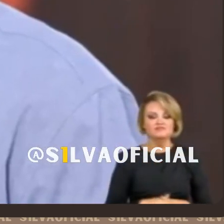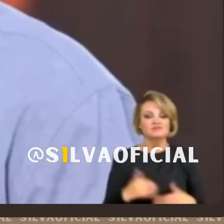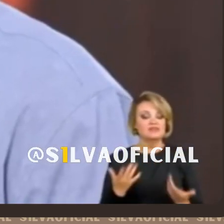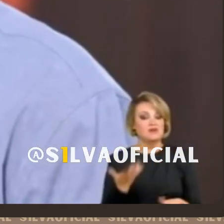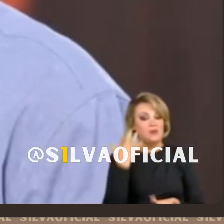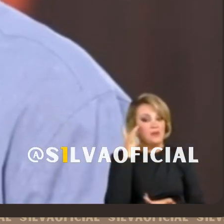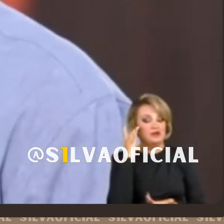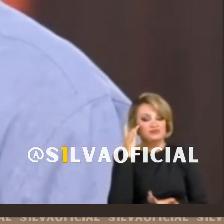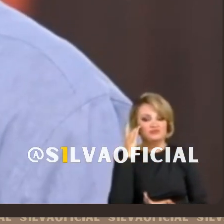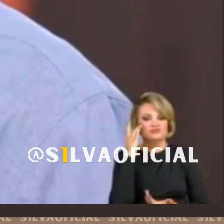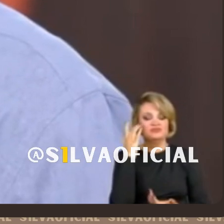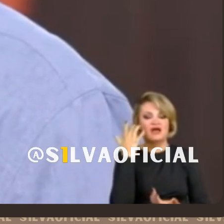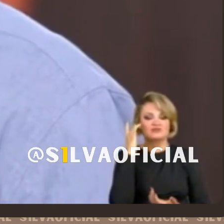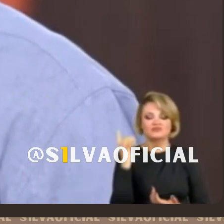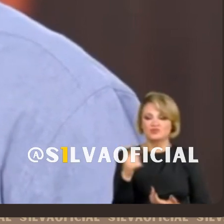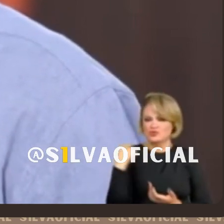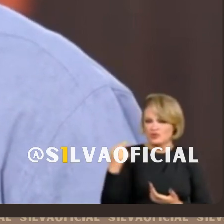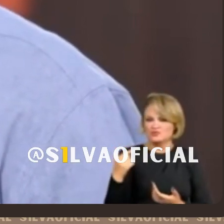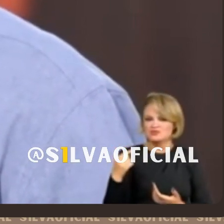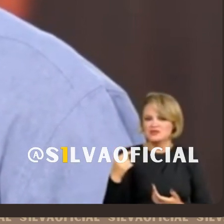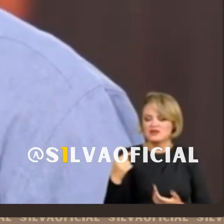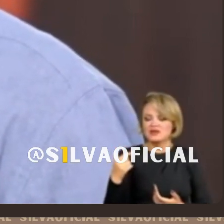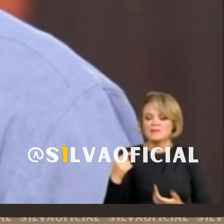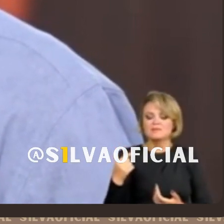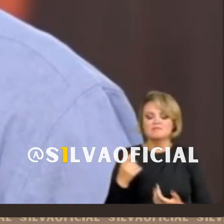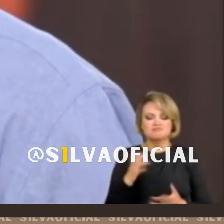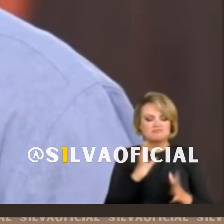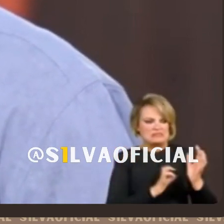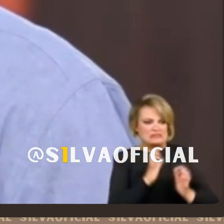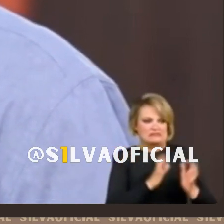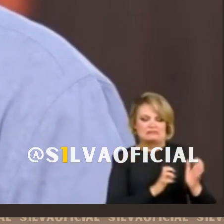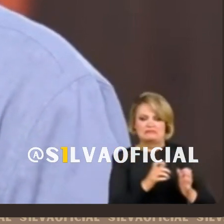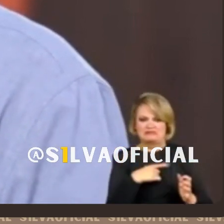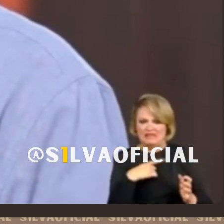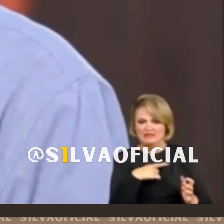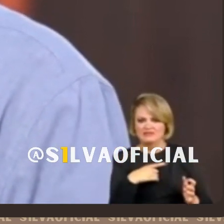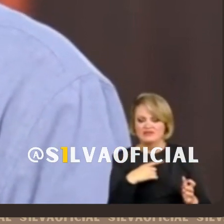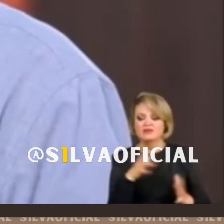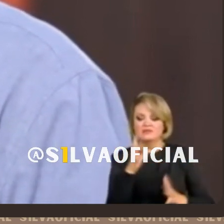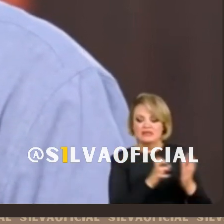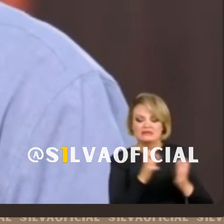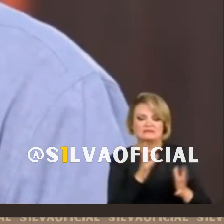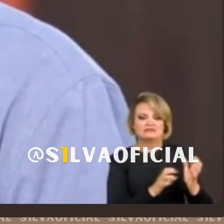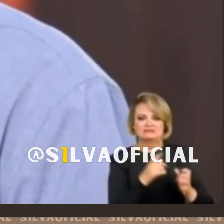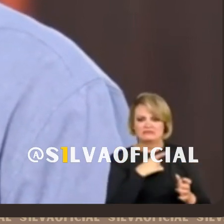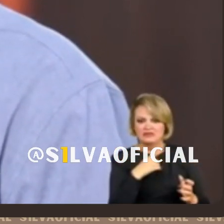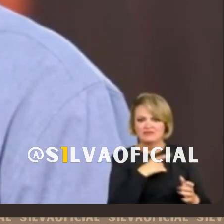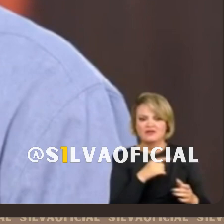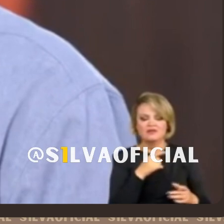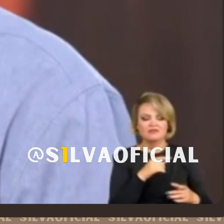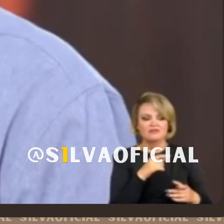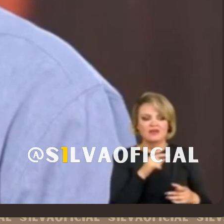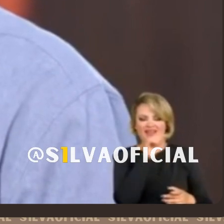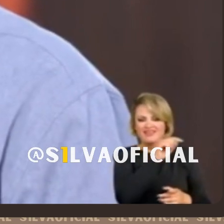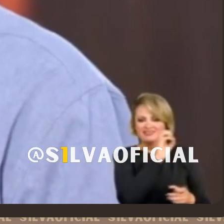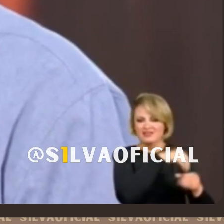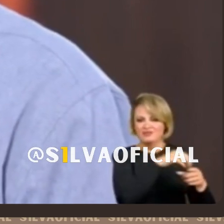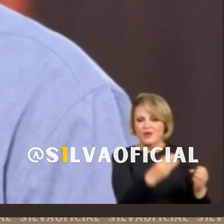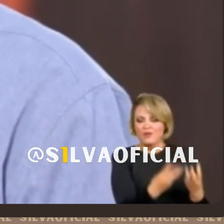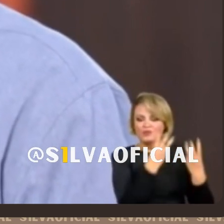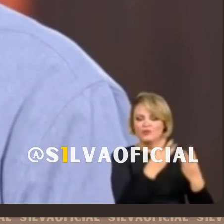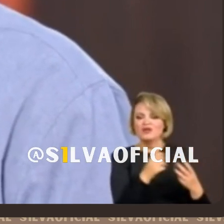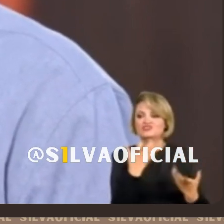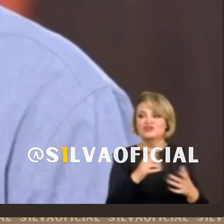muito para colocar um artigo no Conselho de Segurança da ONU, porque a gente quer renovar o Conselho de Segurança da ONU, os